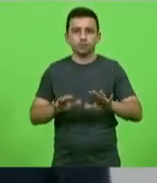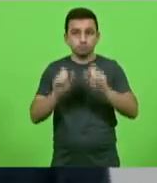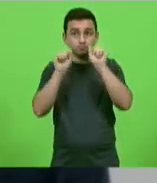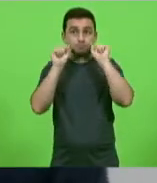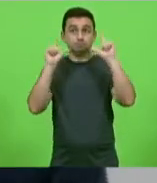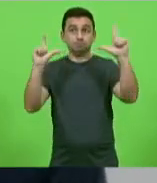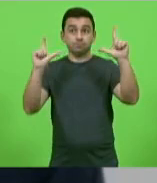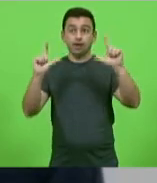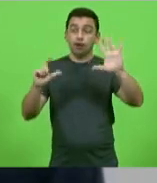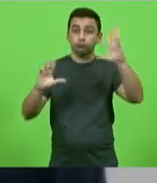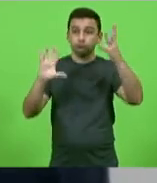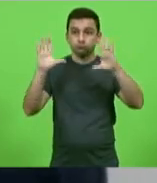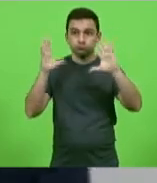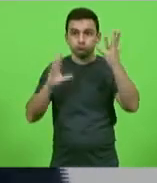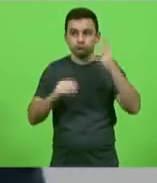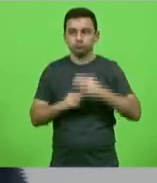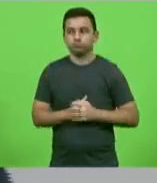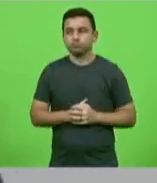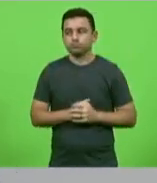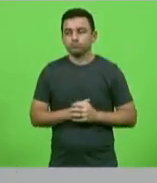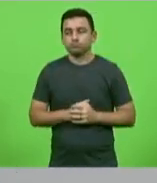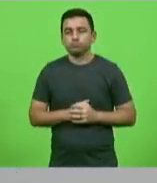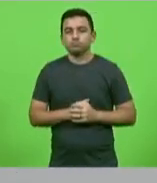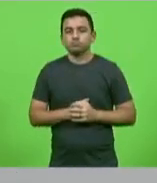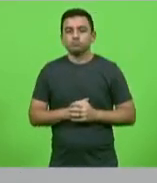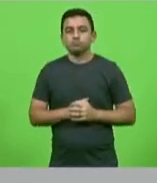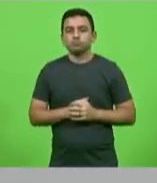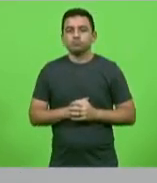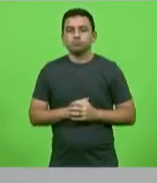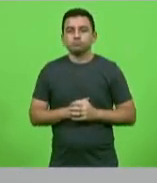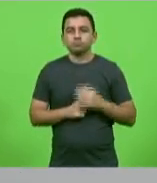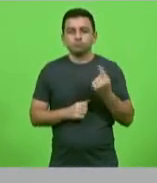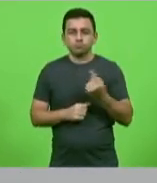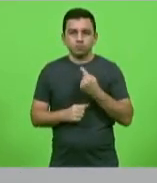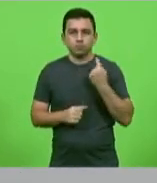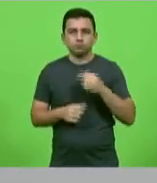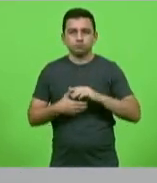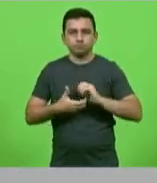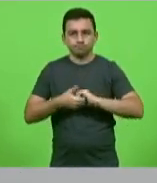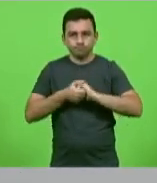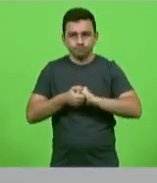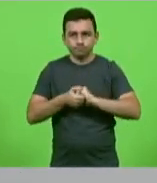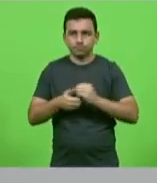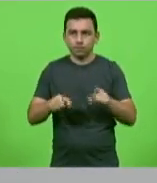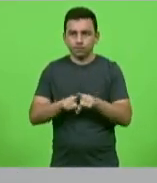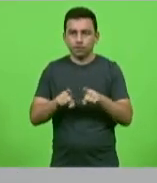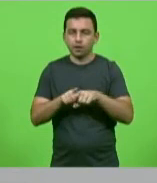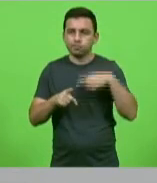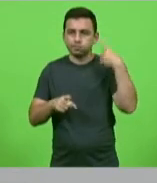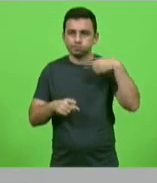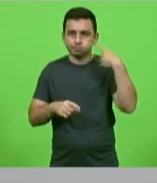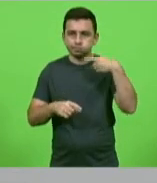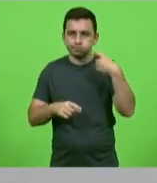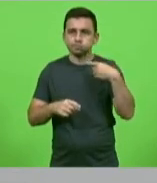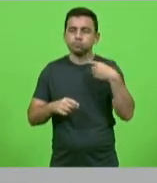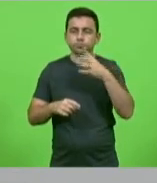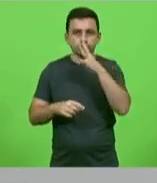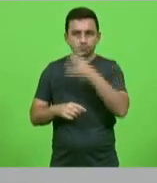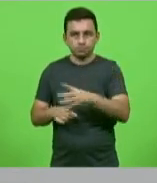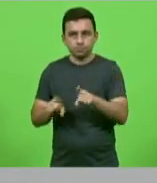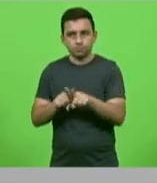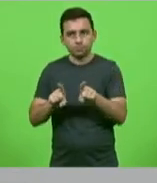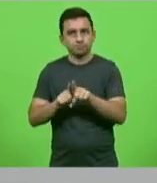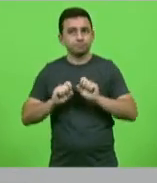atentos para tudo que está ocorrendo. Cumprimento de igual forma os excelentíssimos senhores advogados de acusação e de defesa